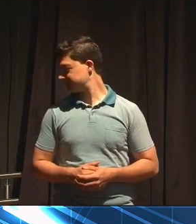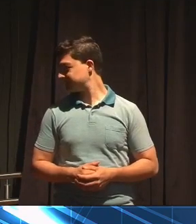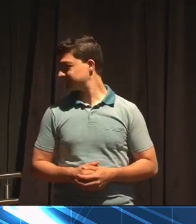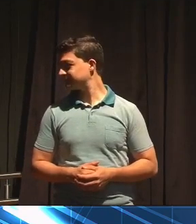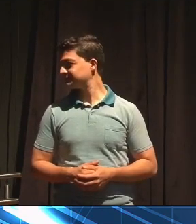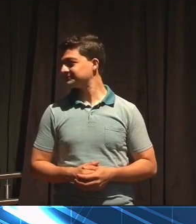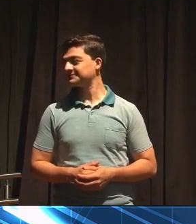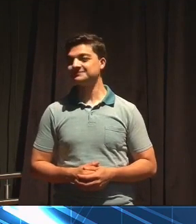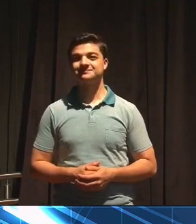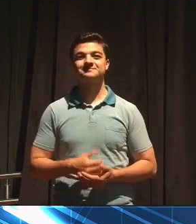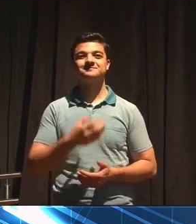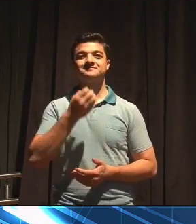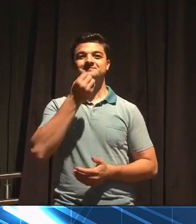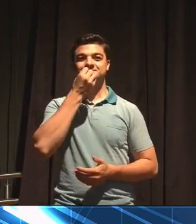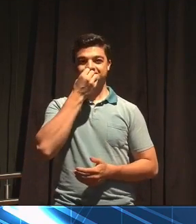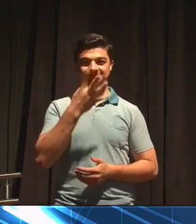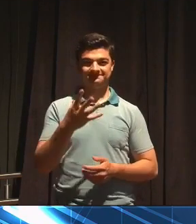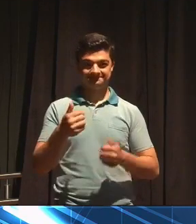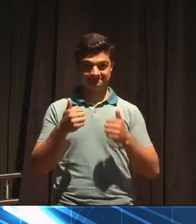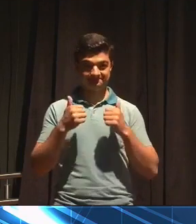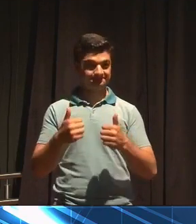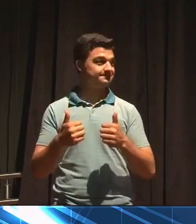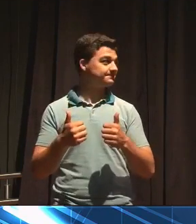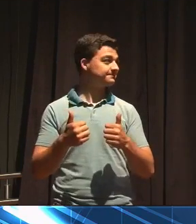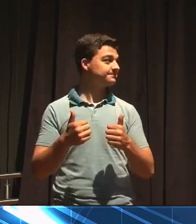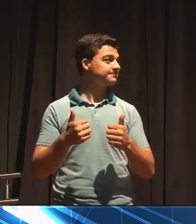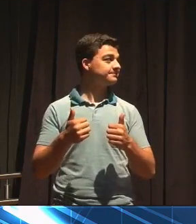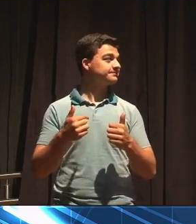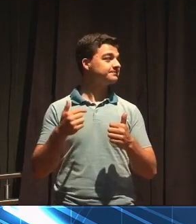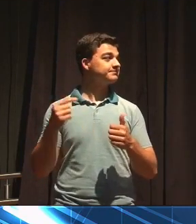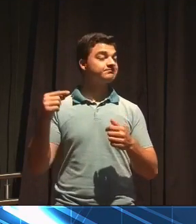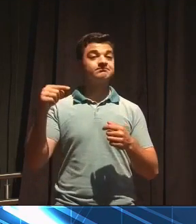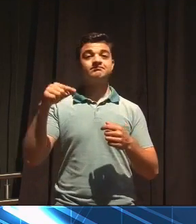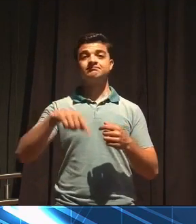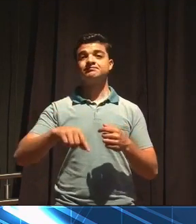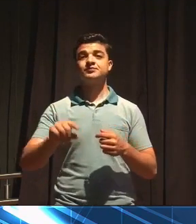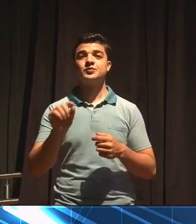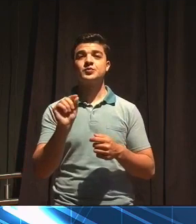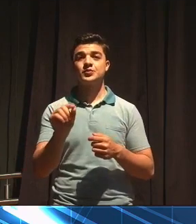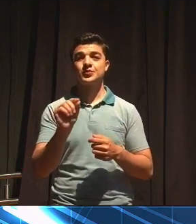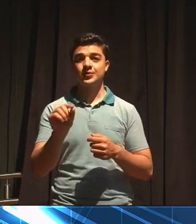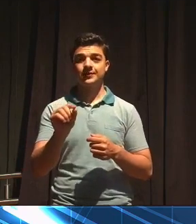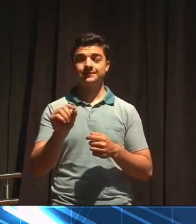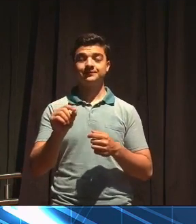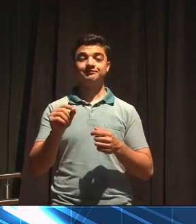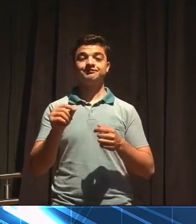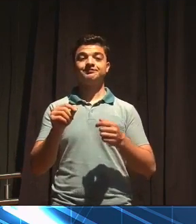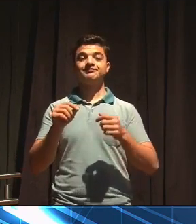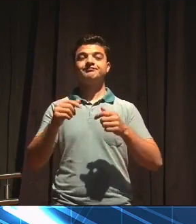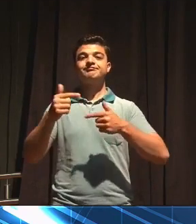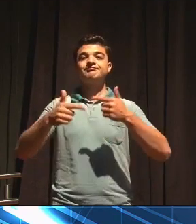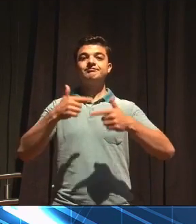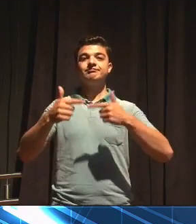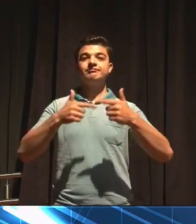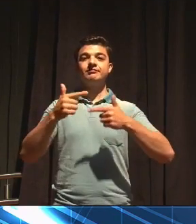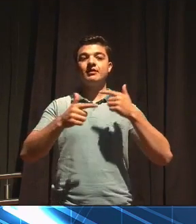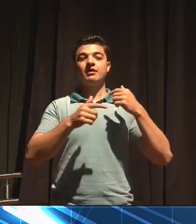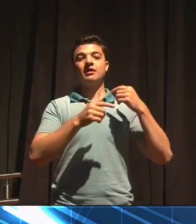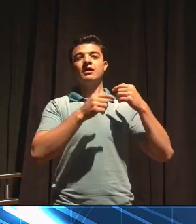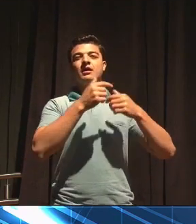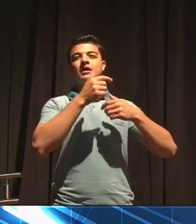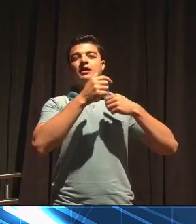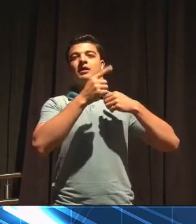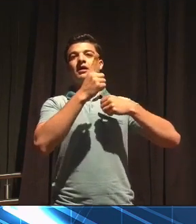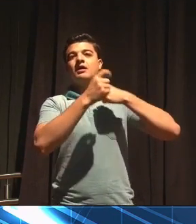Bom, boa tarde, pessoal. Então, a ideia aqui é trazer um pouco do case do Agibank, que nós fizemos esse último ano, principalmente